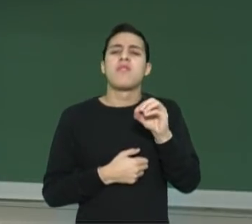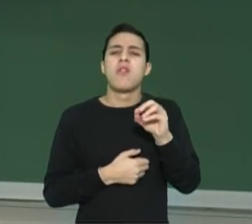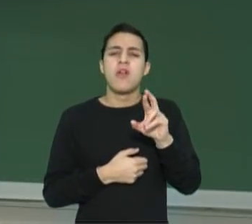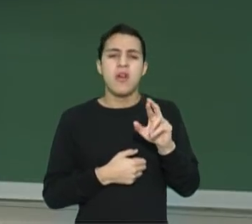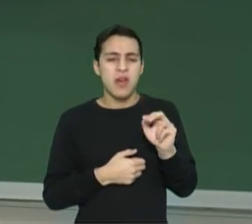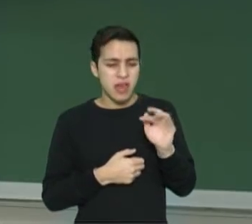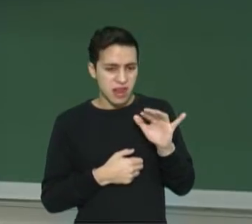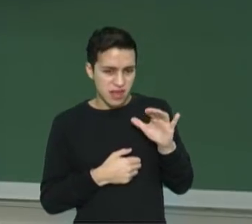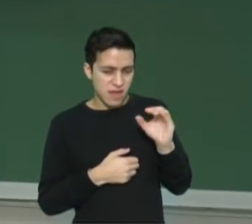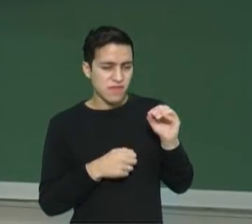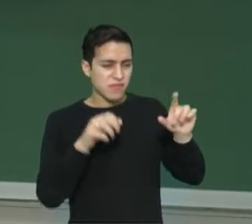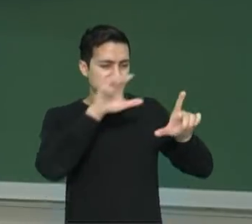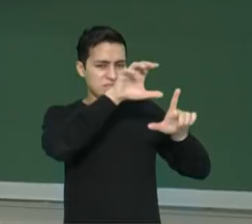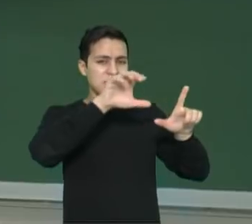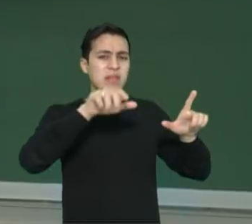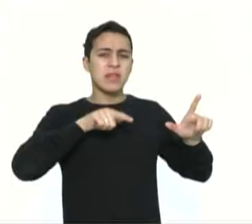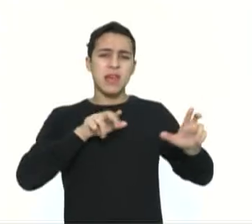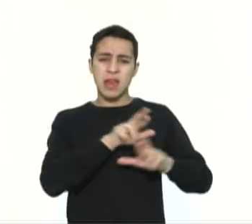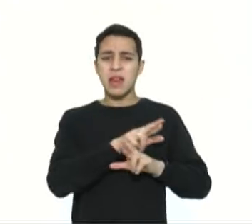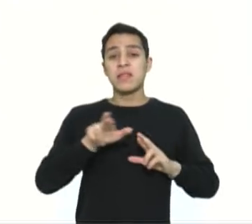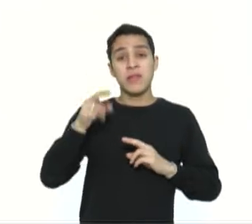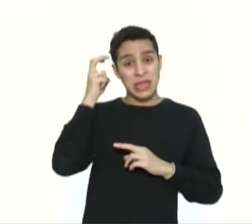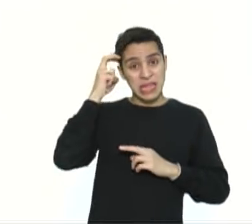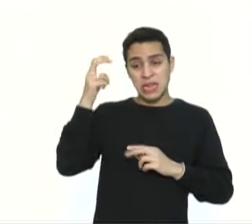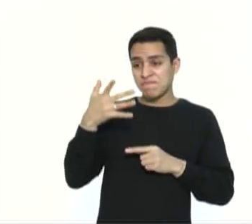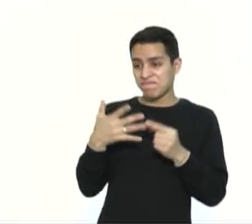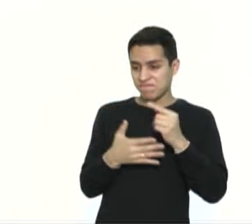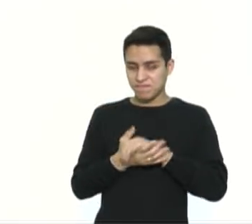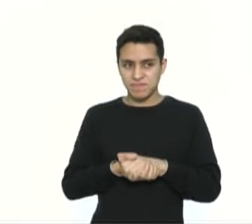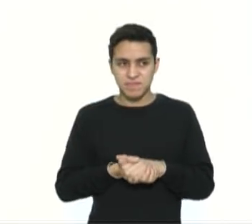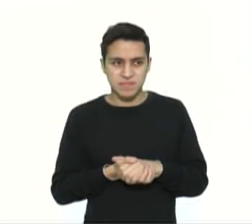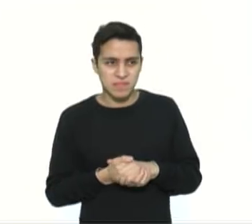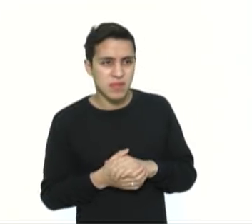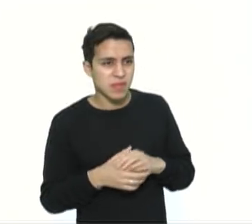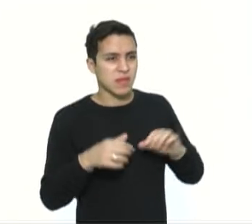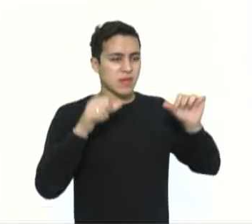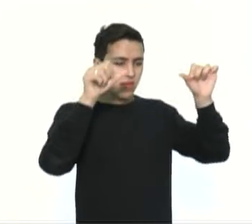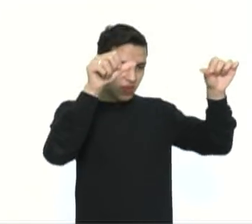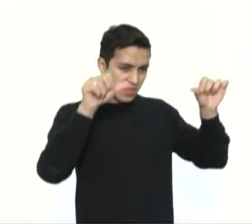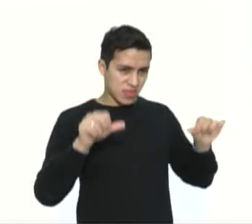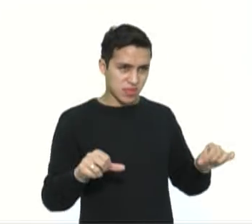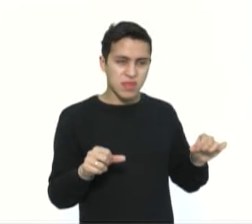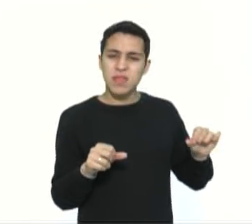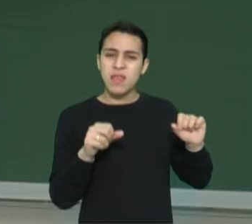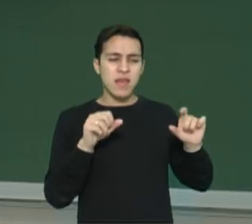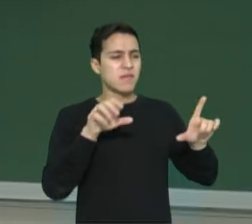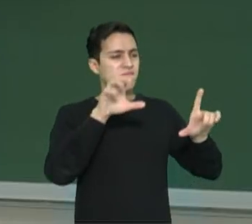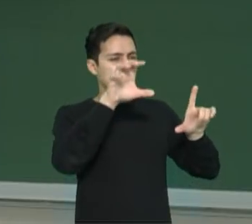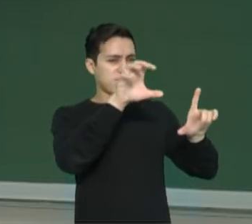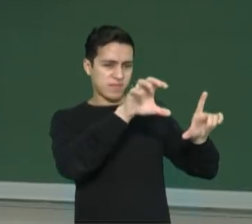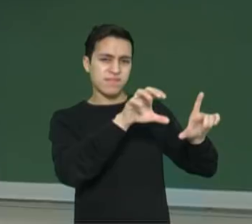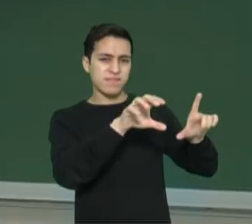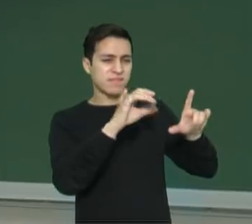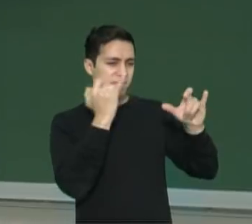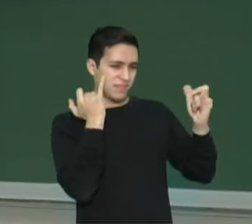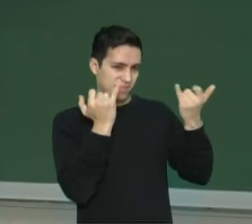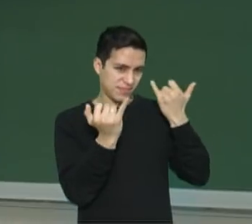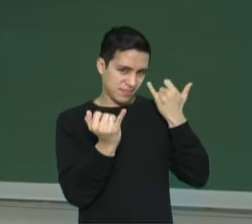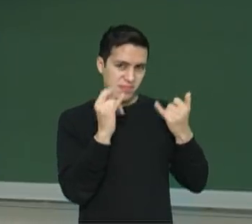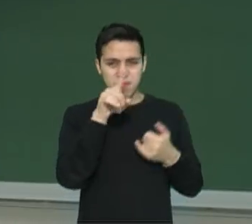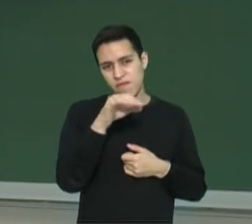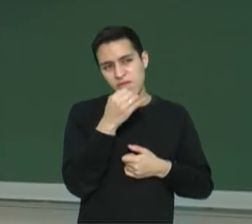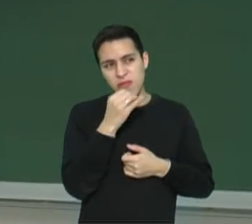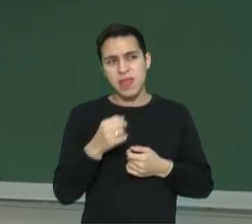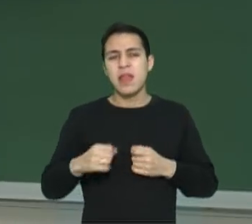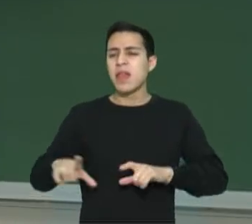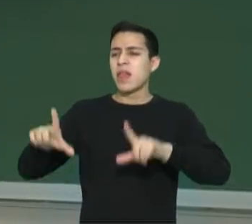ver com as inteligências, tá? O que que é um infográfico? Eu coloquei aqui dois para você, ó. Este é um infográfico, é um exemplo.